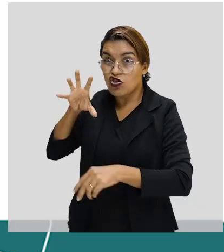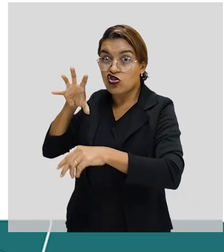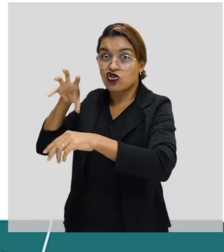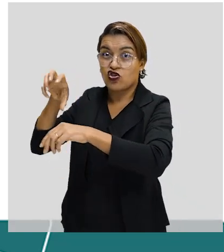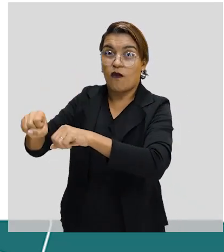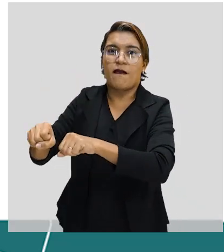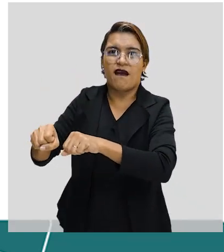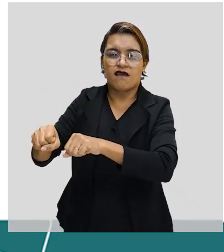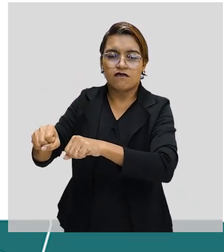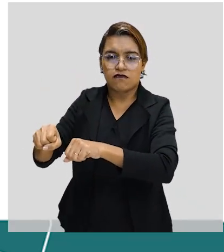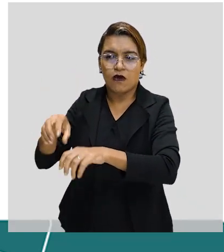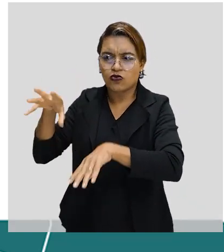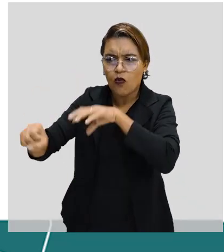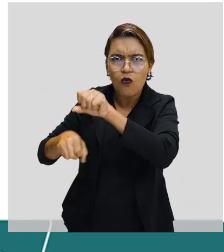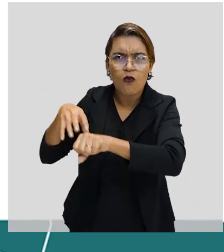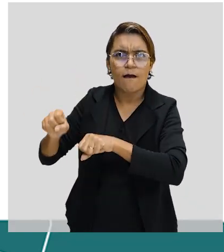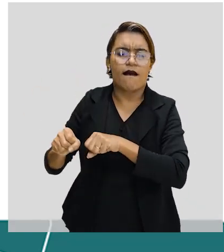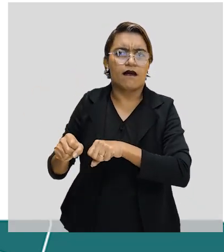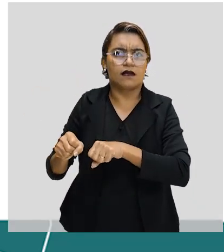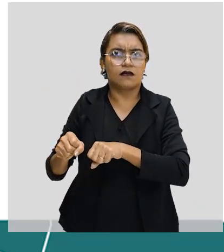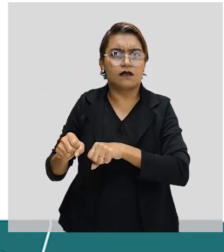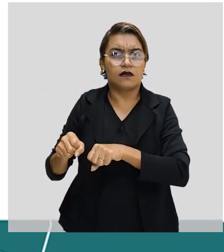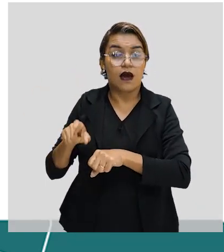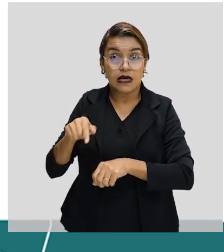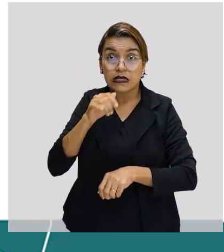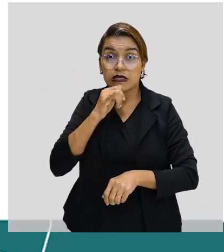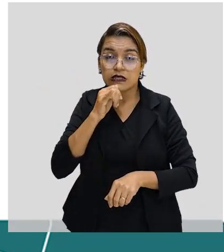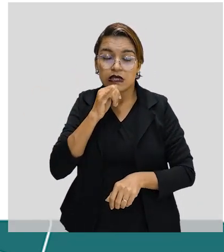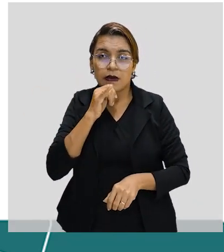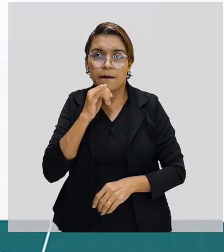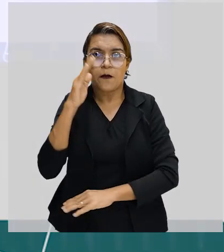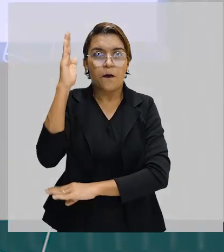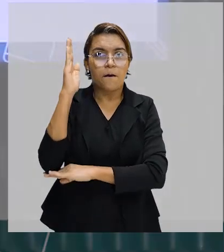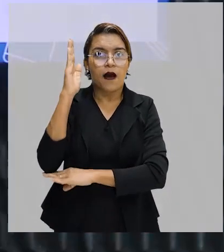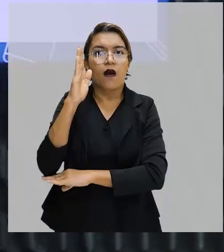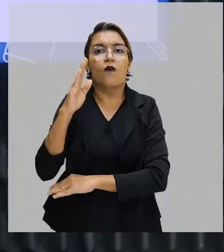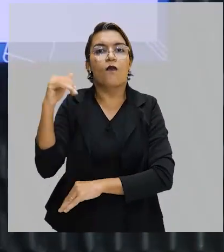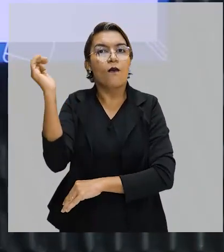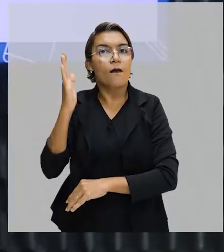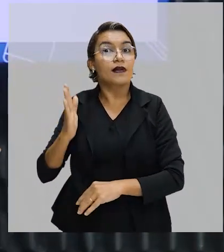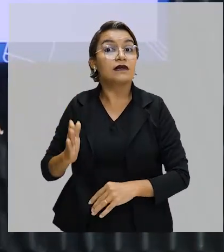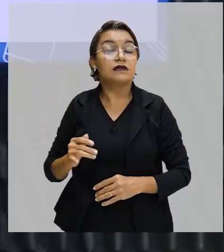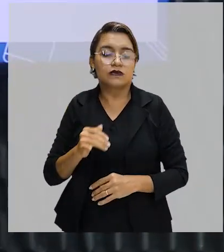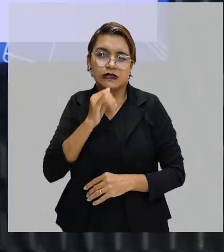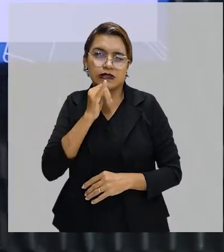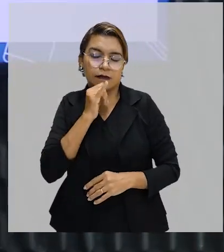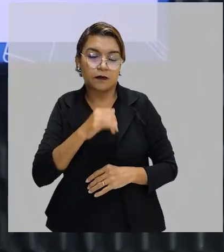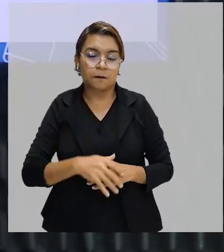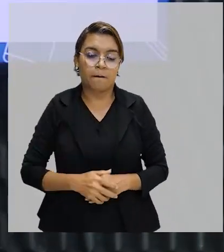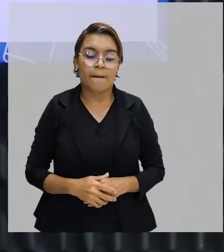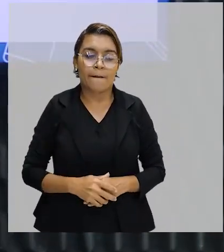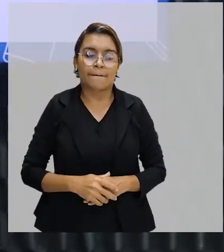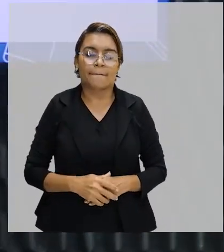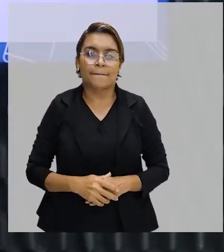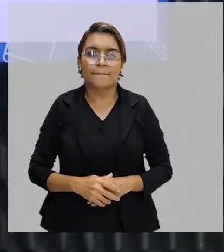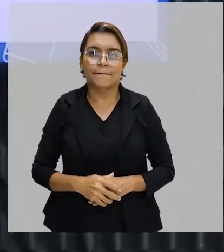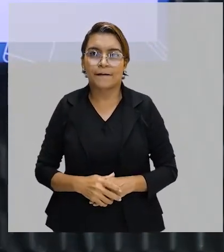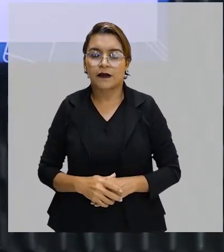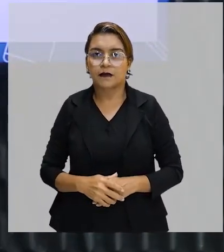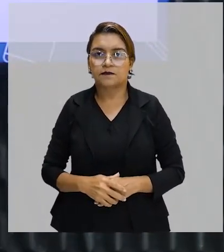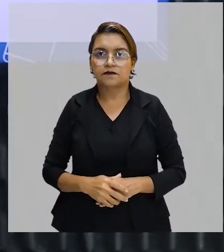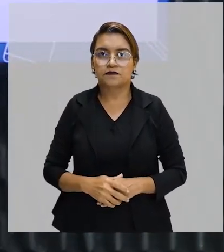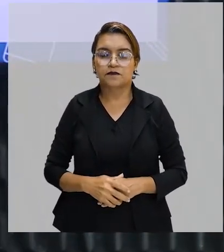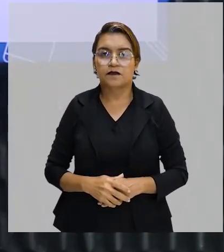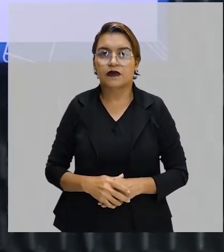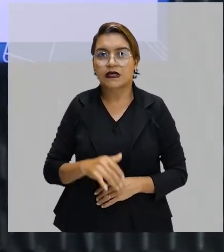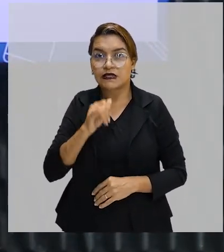Nós não fomos colônias de Portugal na nossa riqueza foi arrancada aqui para o Brasil ouro por que que a cidade Belo Horizonte